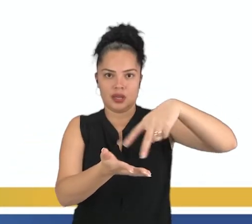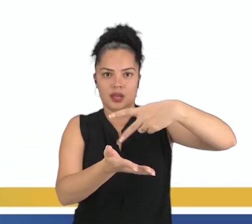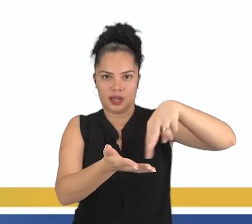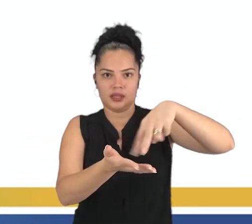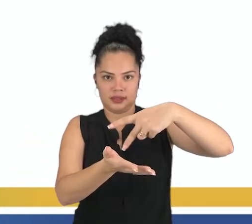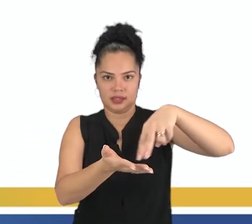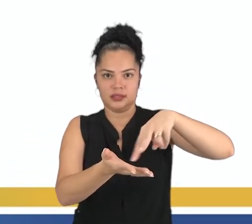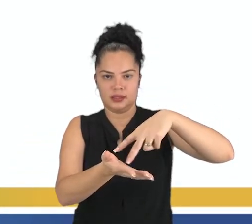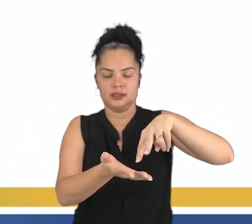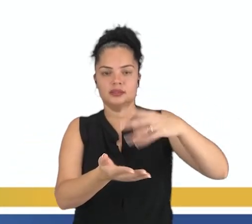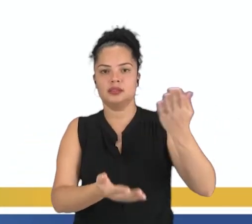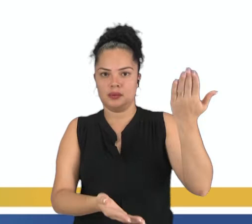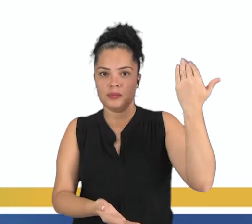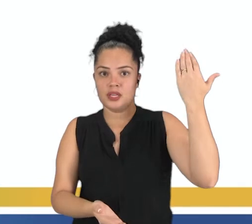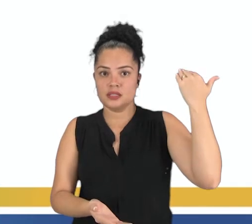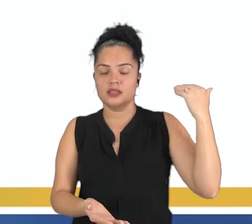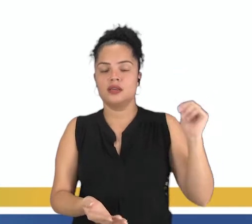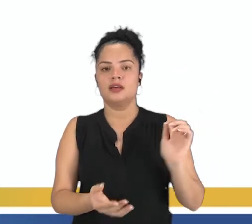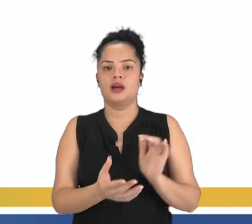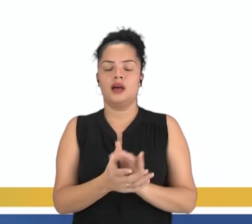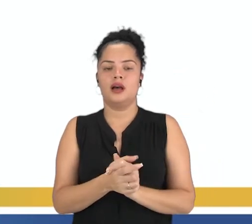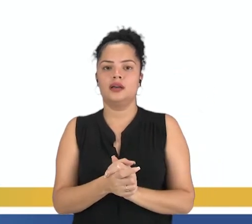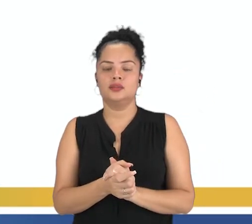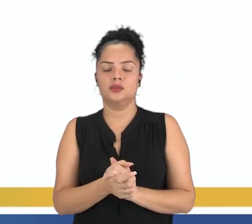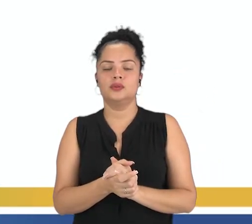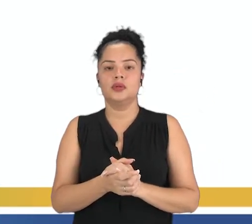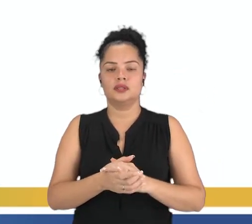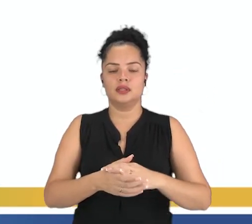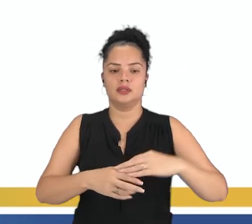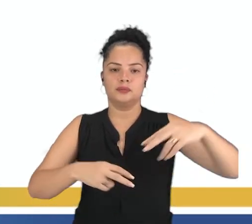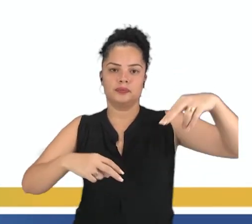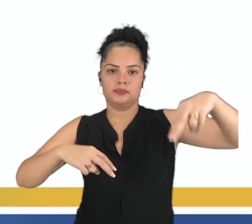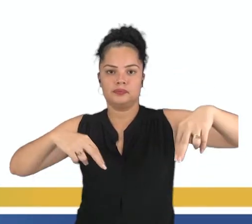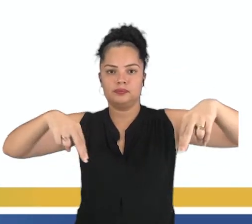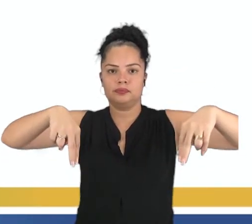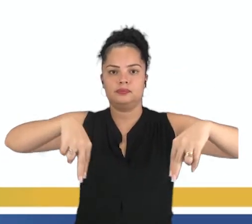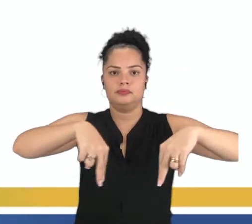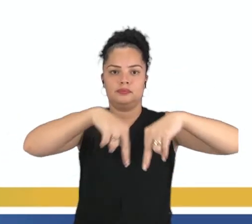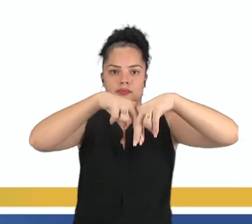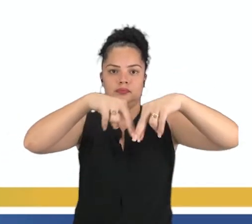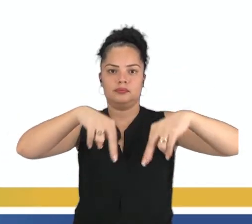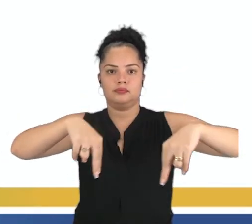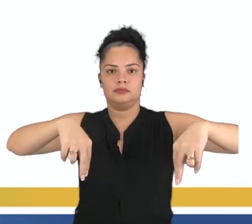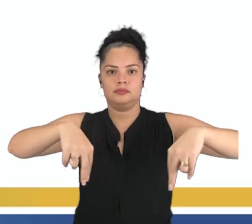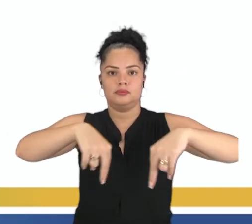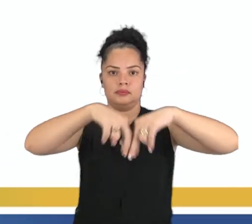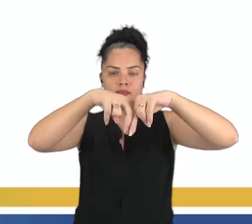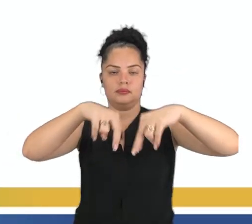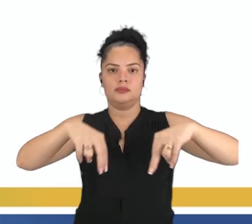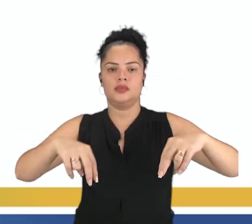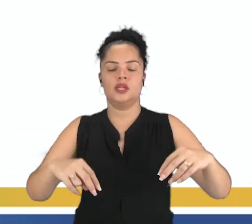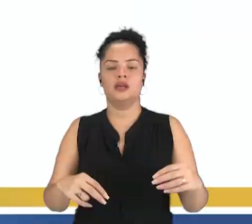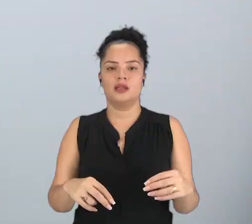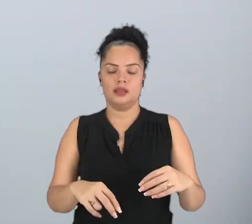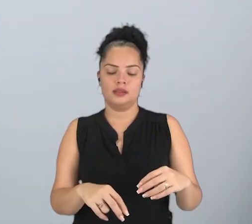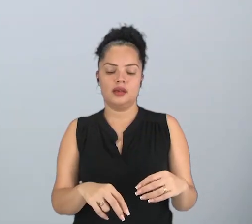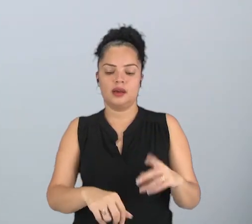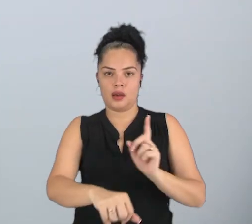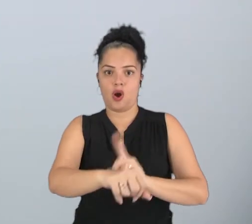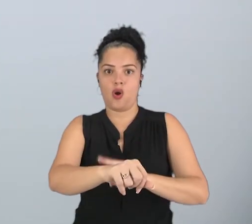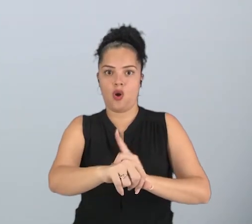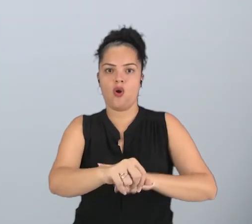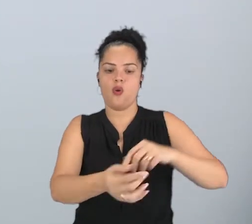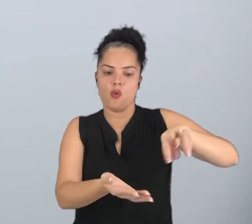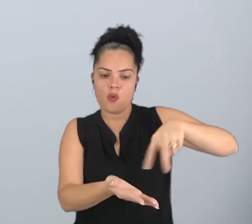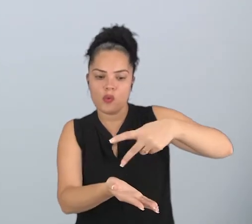usados no samba? A umbigada era aquele passo que, determinada hora da coreografia,